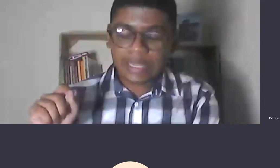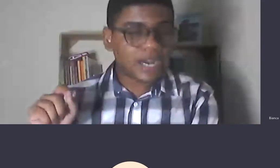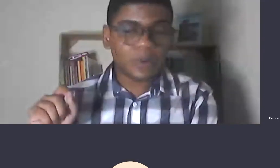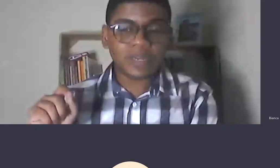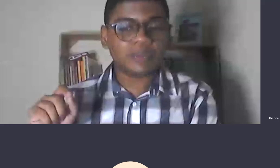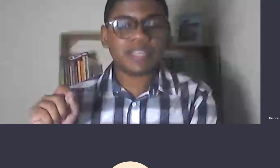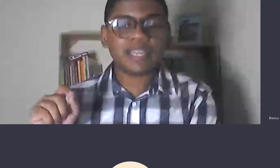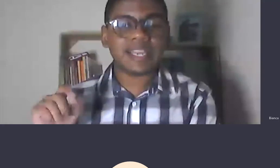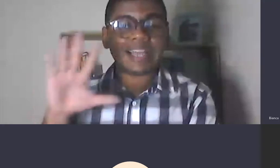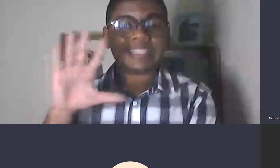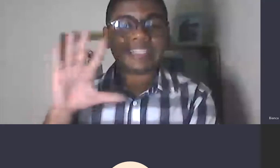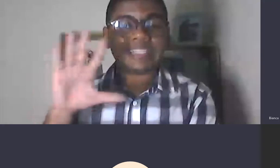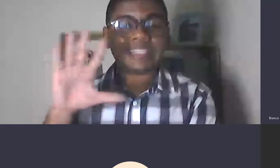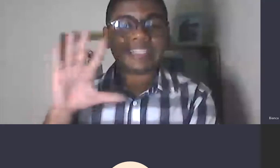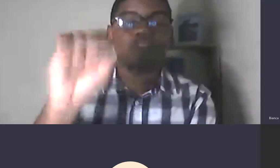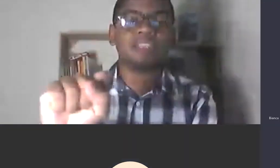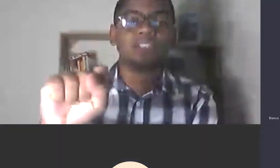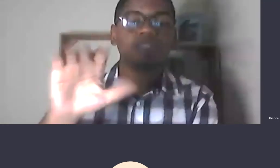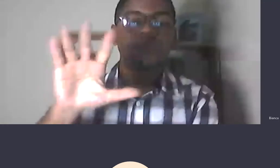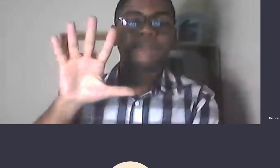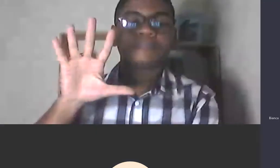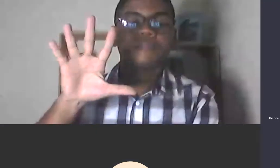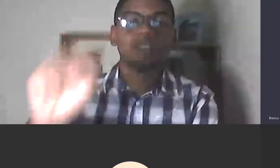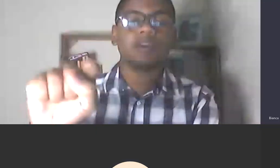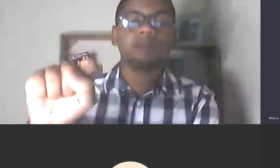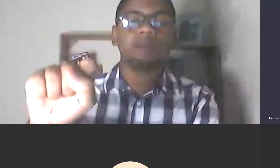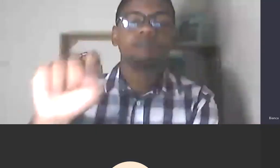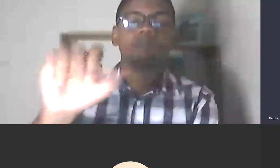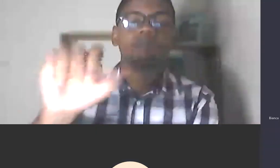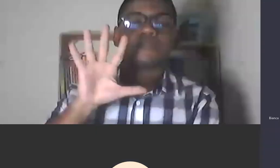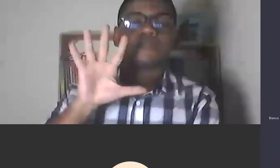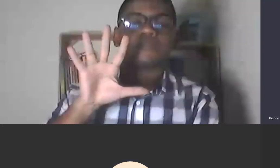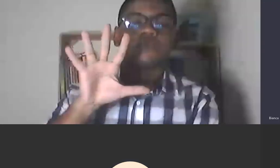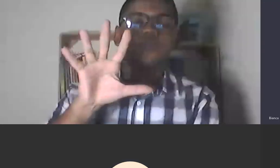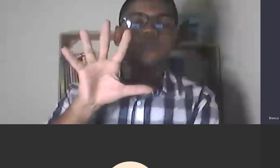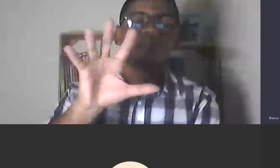é? Não, não seria. Agarrar seria com a mão para frente. Aqui, ó.